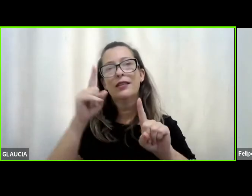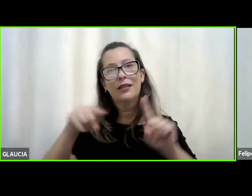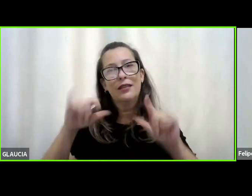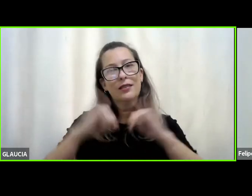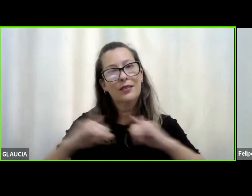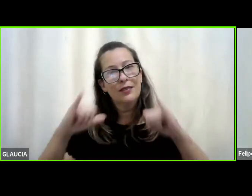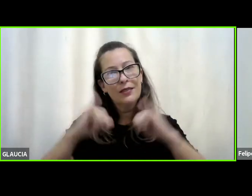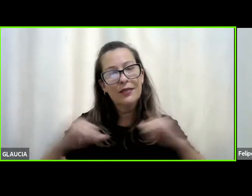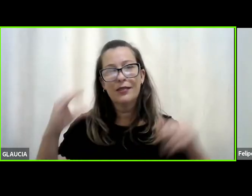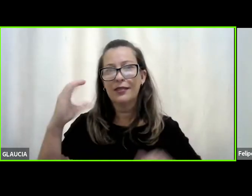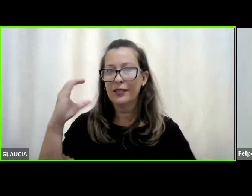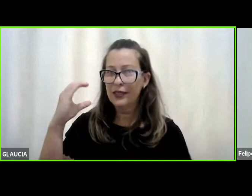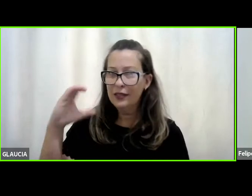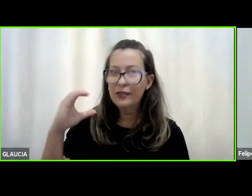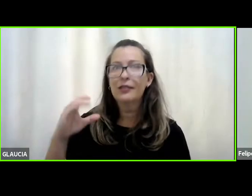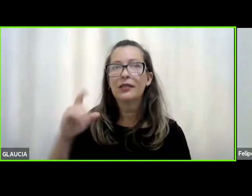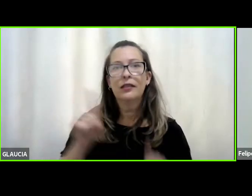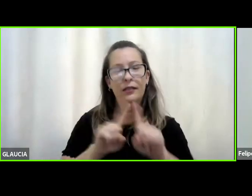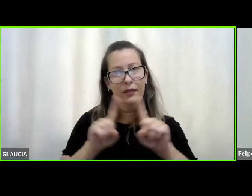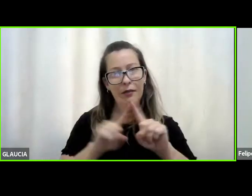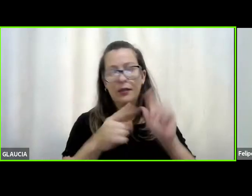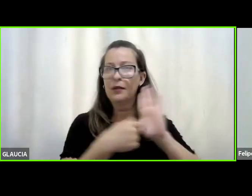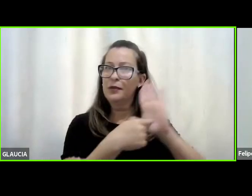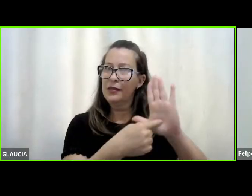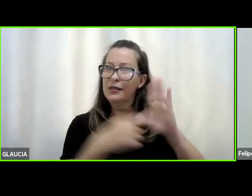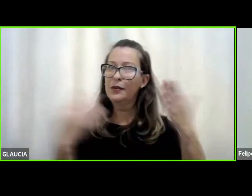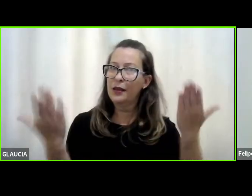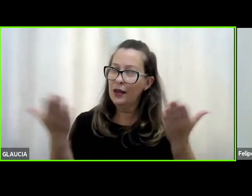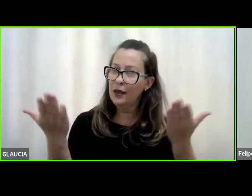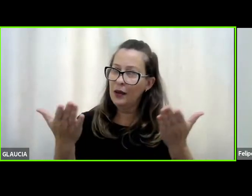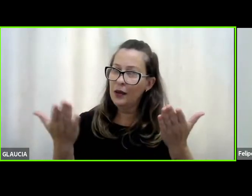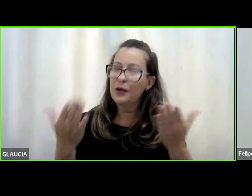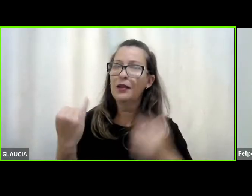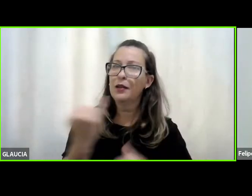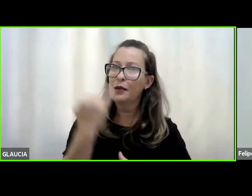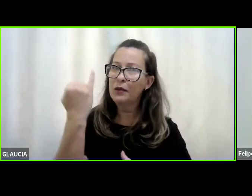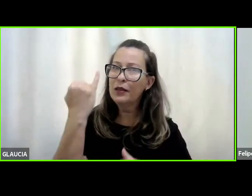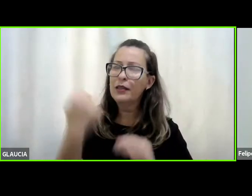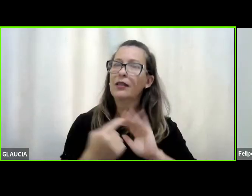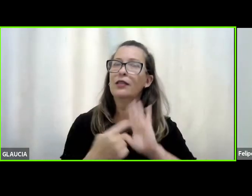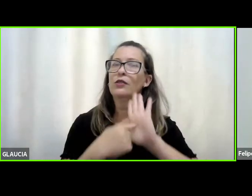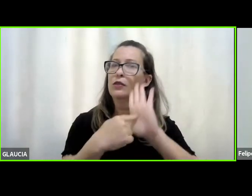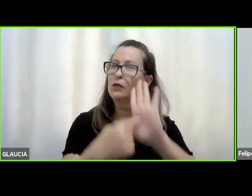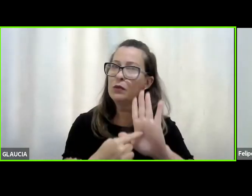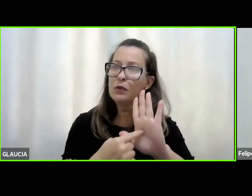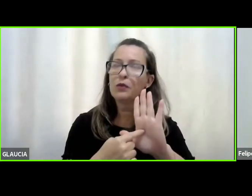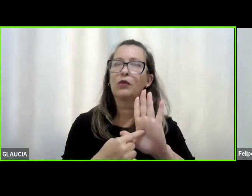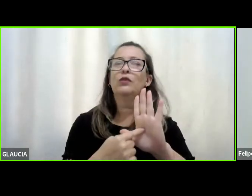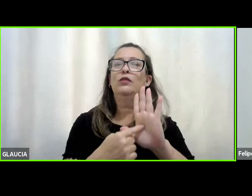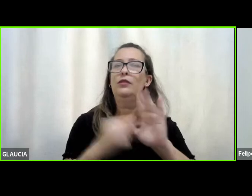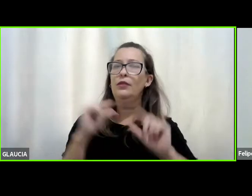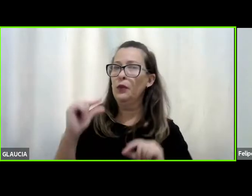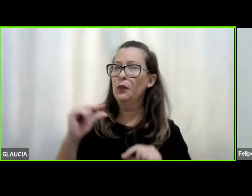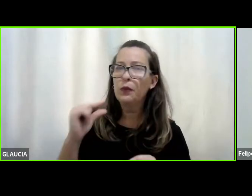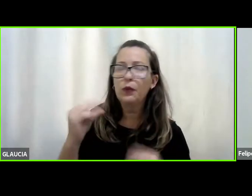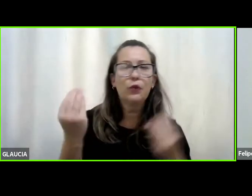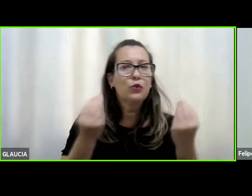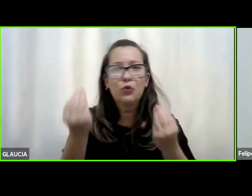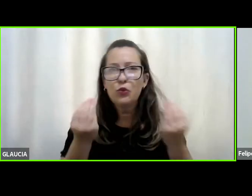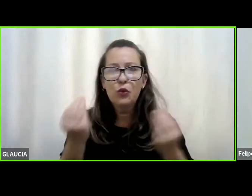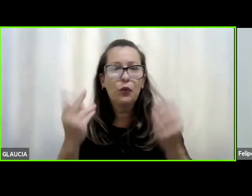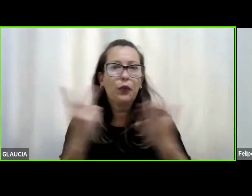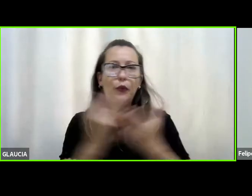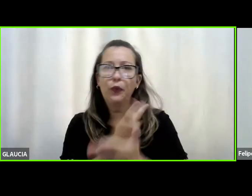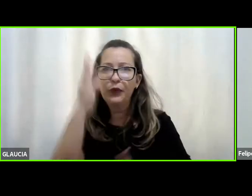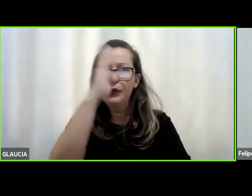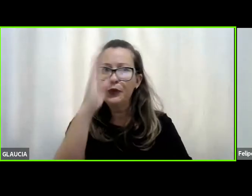introdutórias, assim como essa apresentação feita agora, ela denota um pouco desse descompasso que no Brasil se